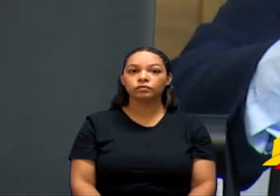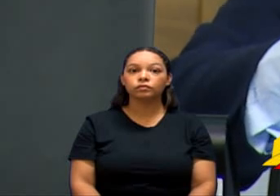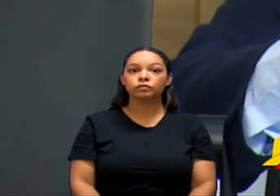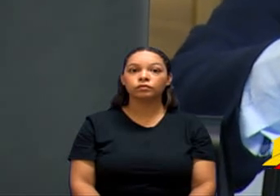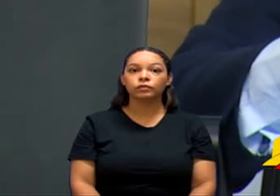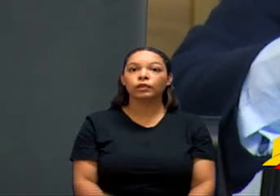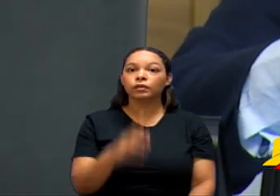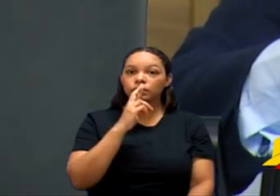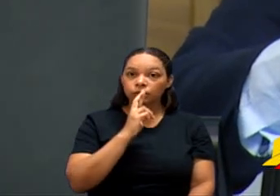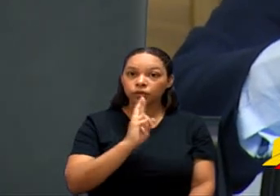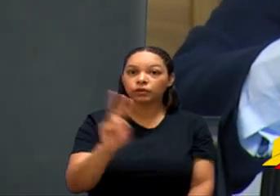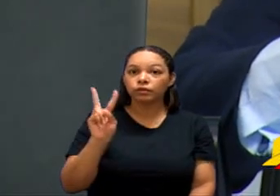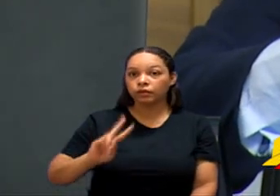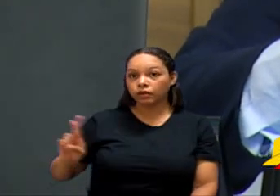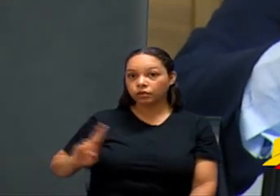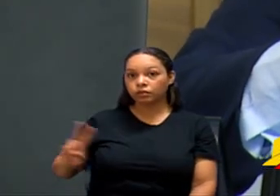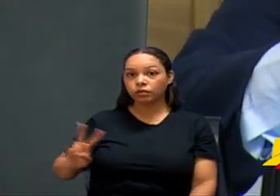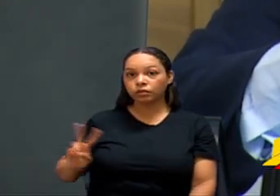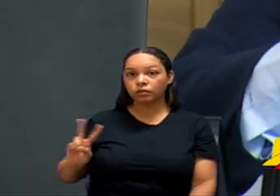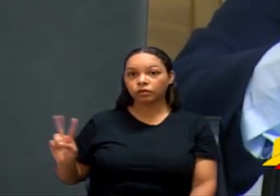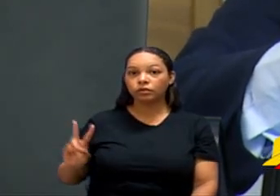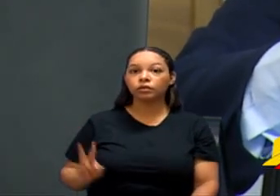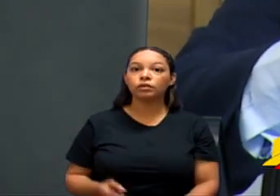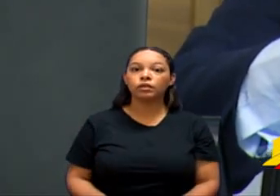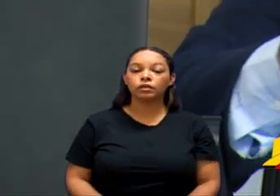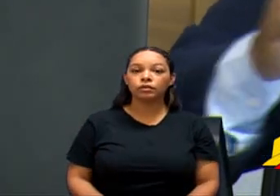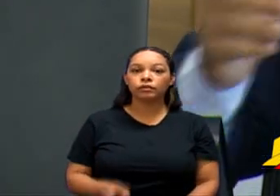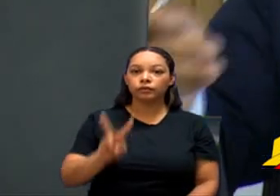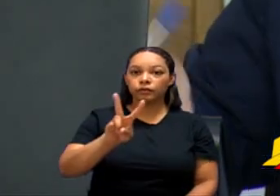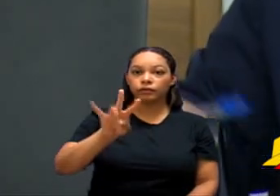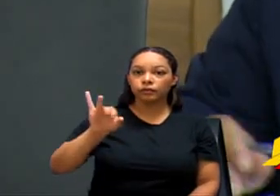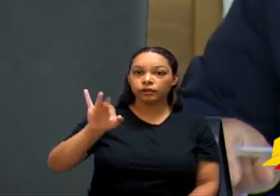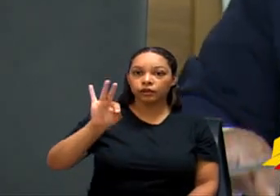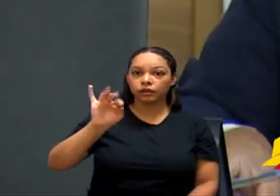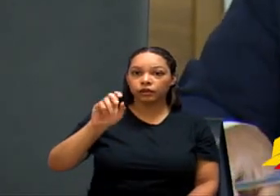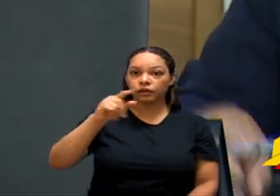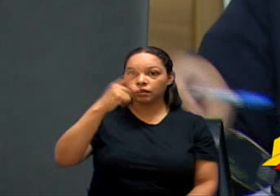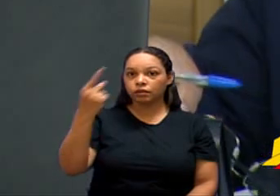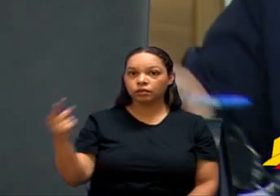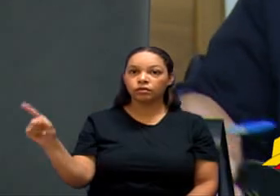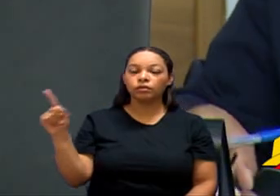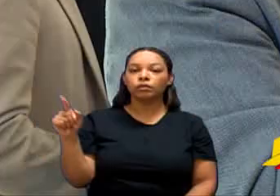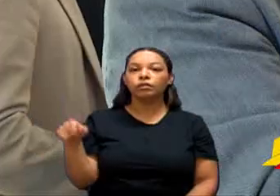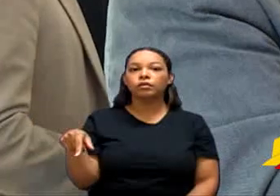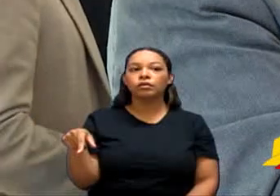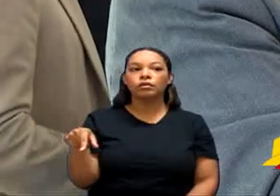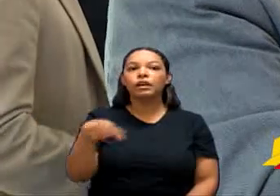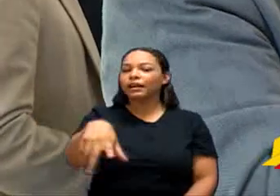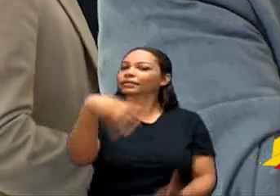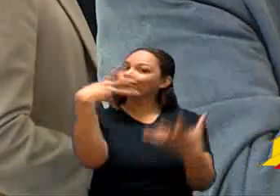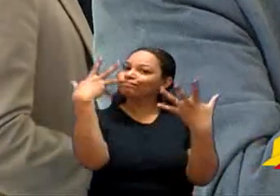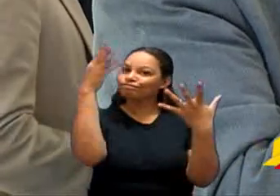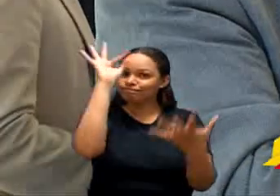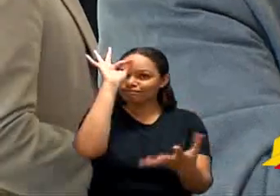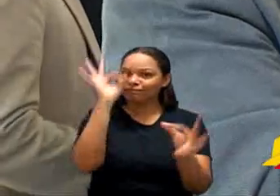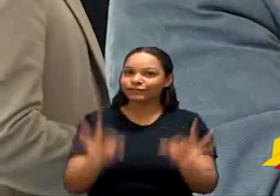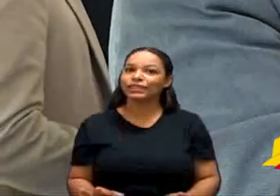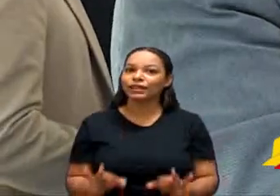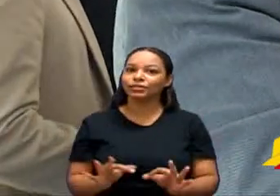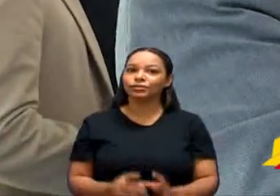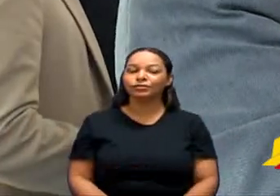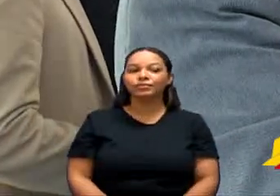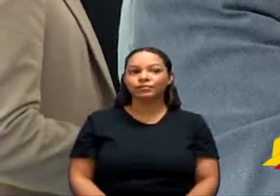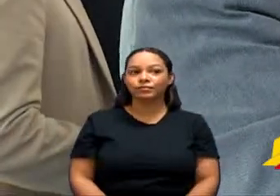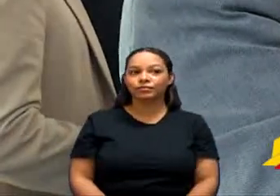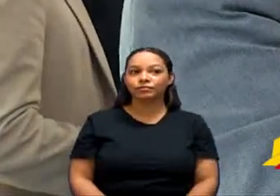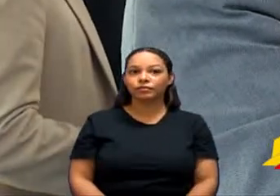Respondendo, vereador... Vou respondendo o vereador Vitão. Vossa Excelência está coberto de razão. Mas, vereador Vitão,